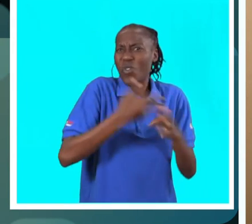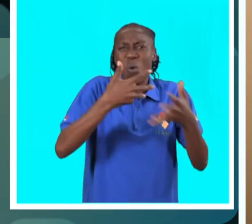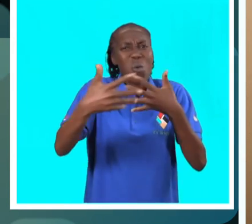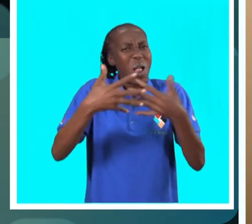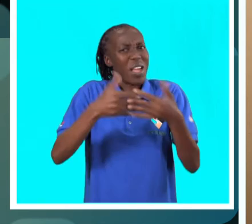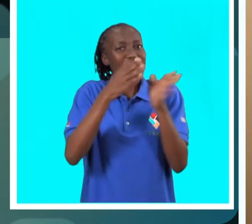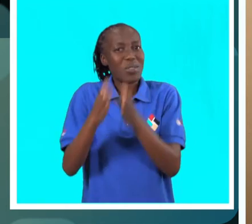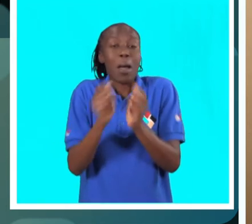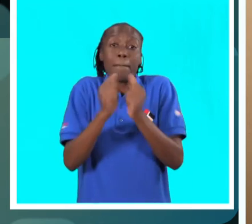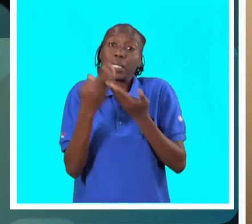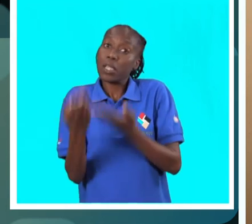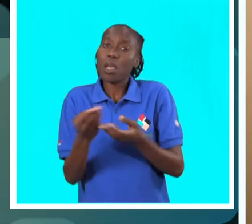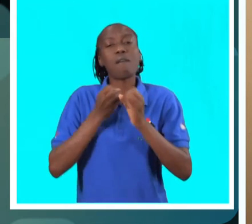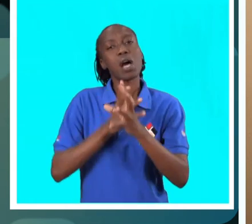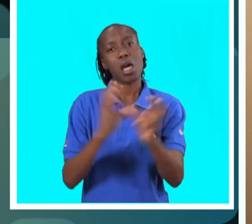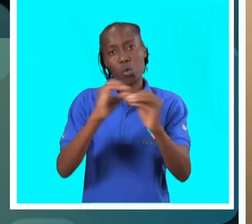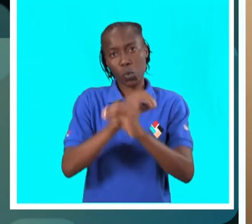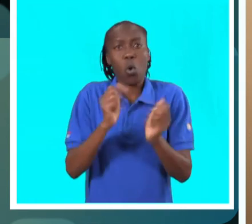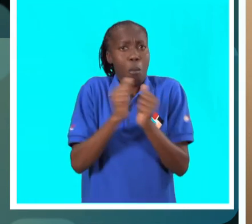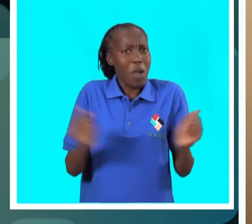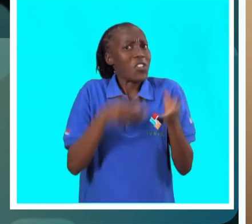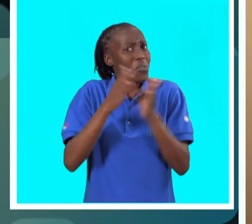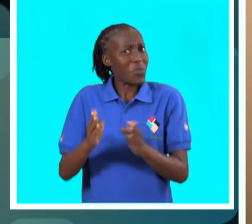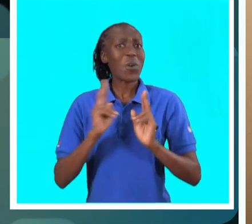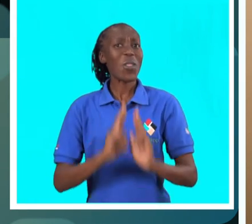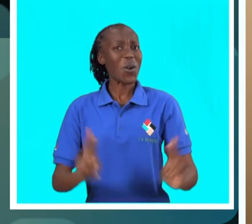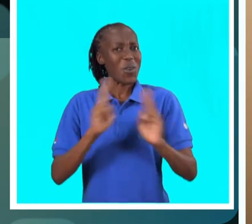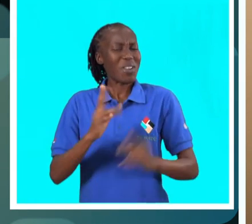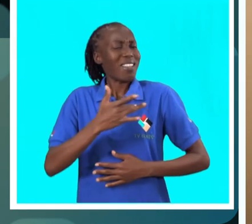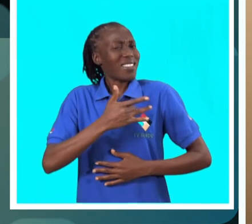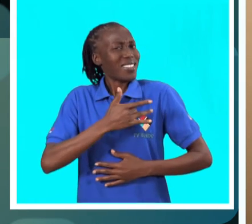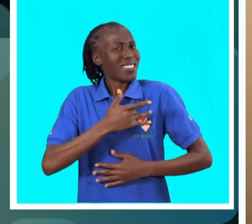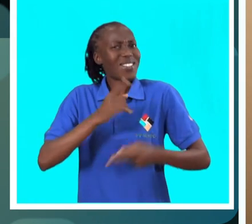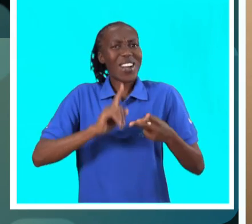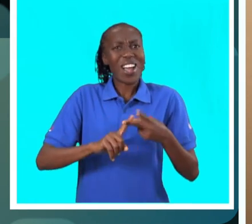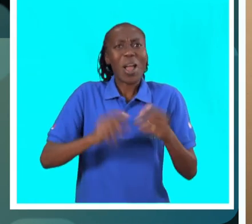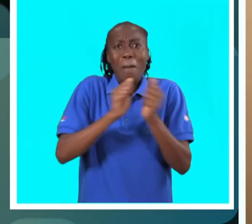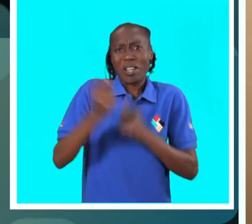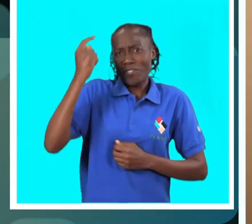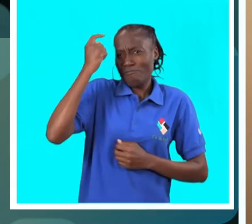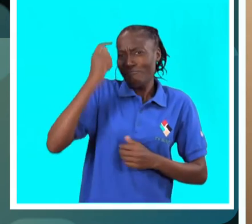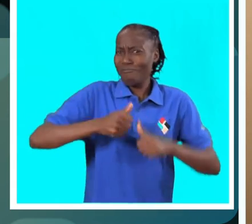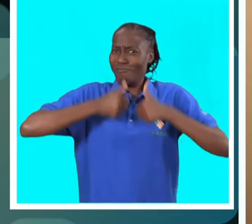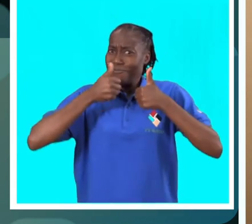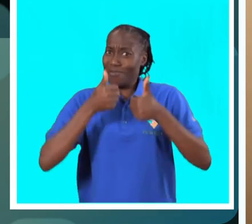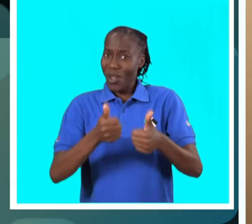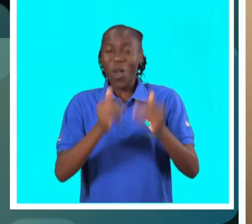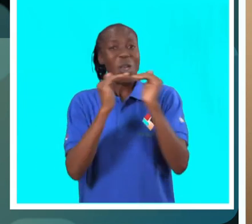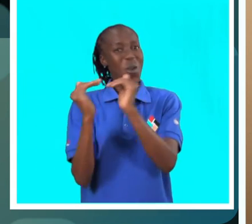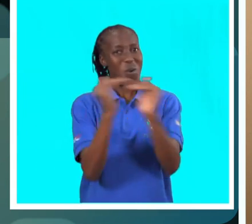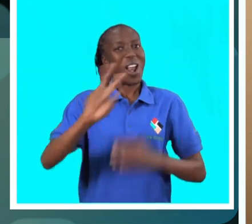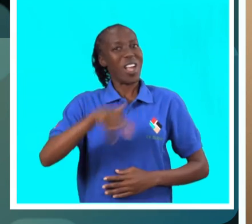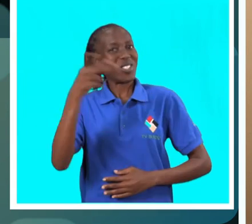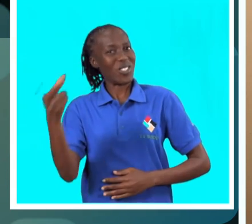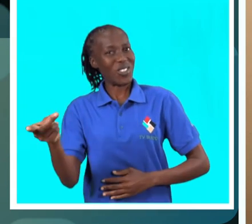qualquer pessoa. Apenas não conseguem falar, mas é uma pessoa normal, com sentimento, com faculdade mental